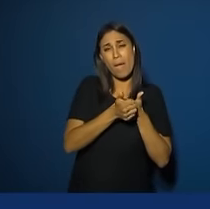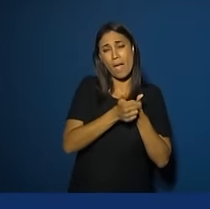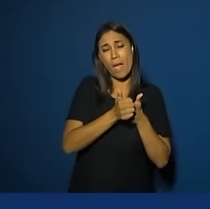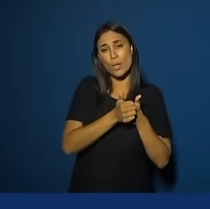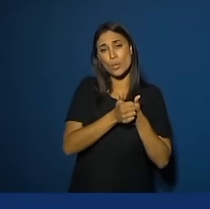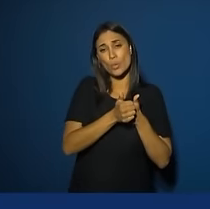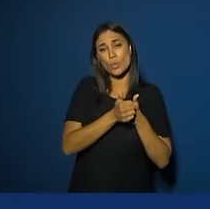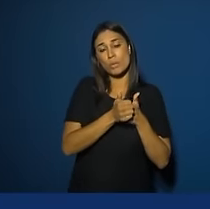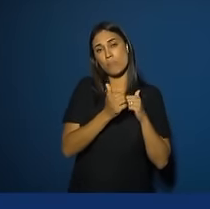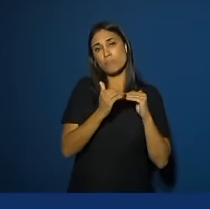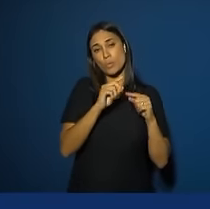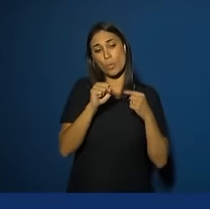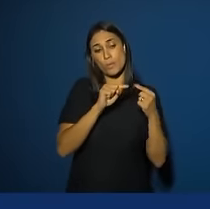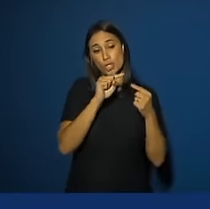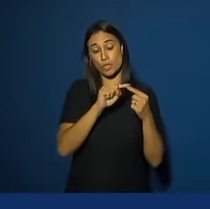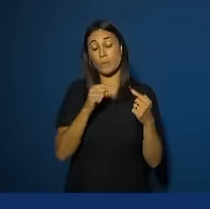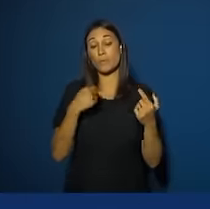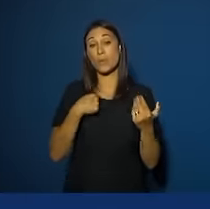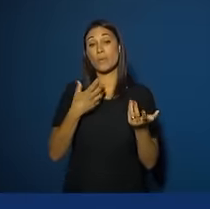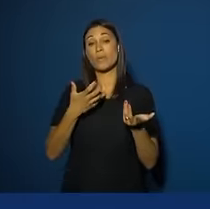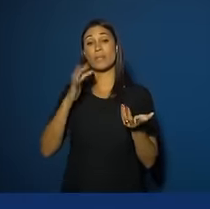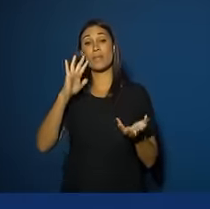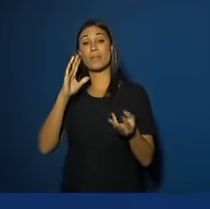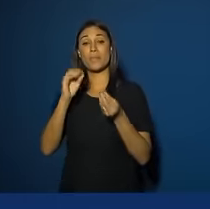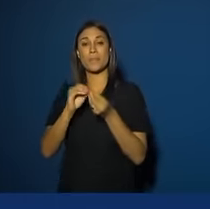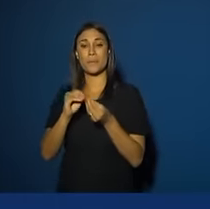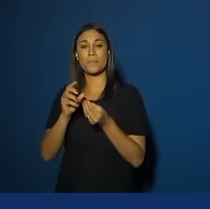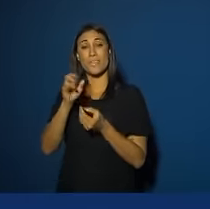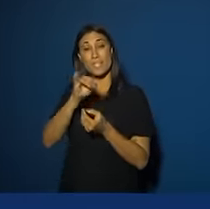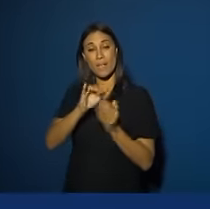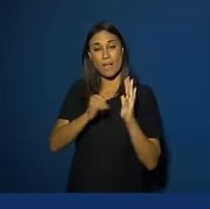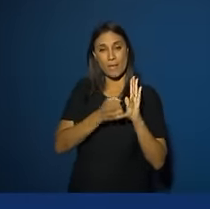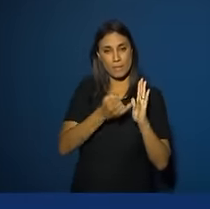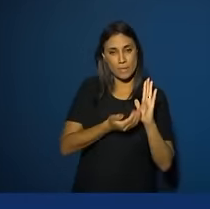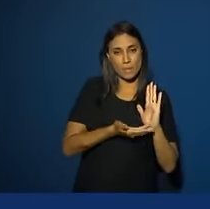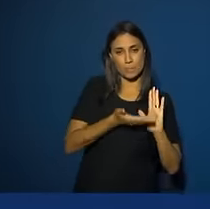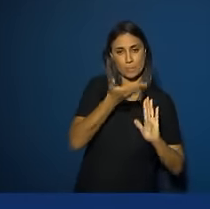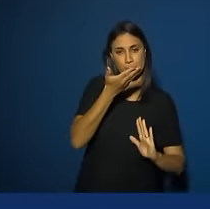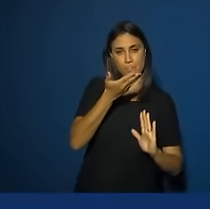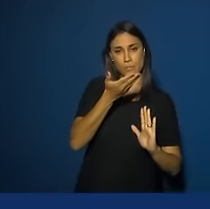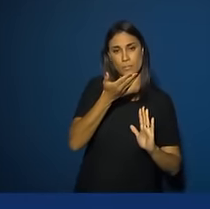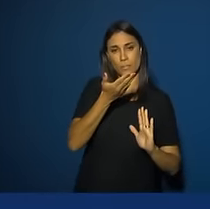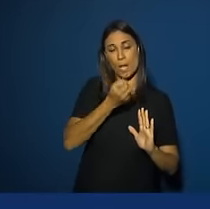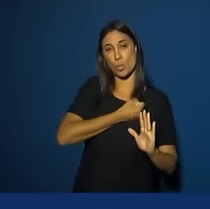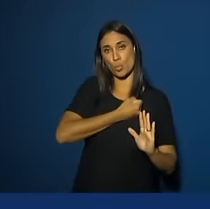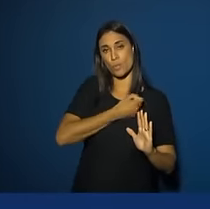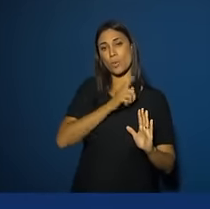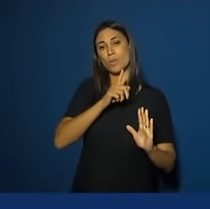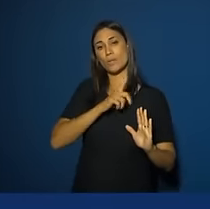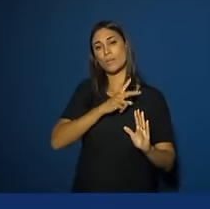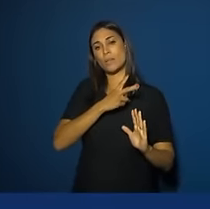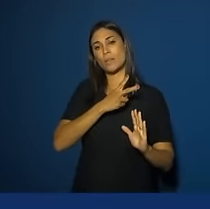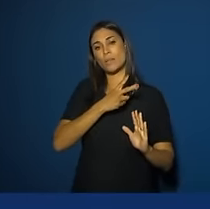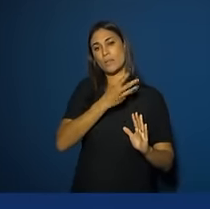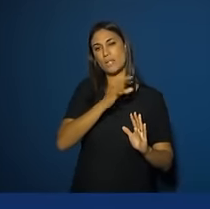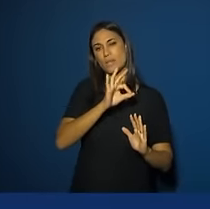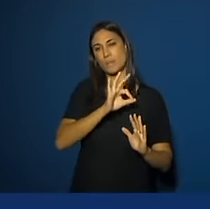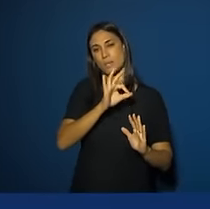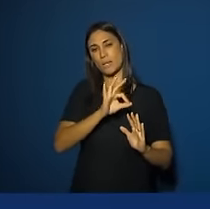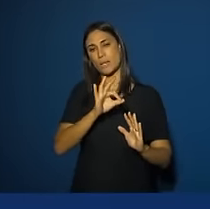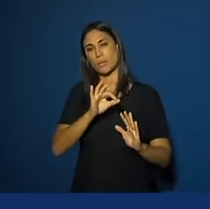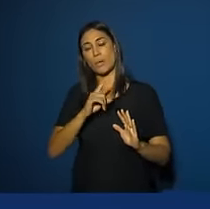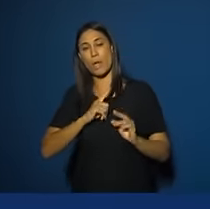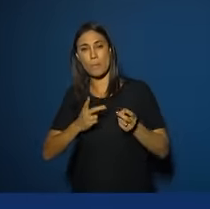próxima da meta. E aí eu queria entender o seguinte: porque se a inflação, de fato, a média dos núcleos está rodando ali em 3%,